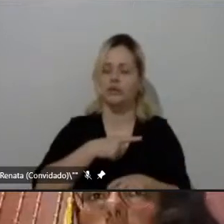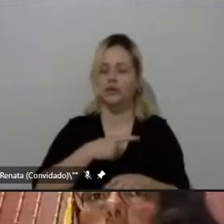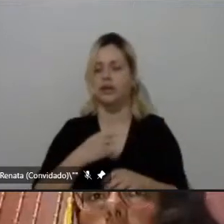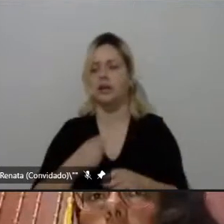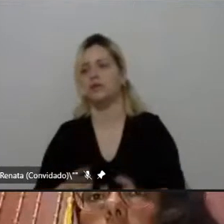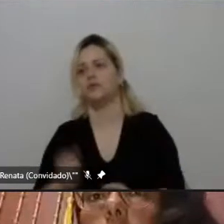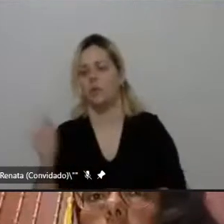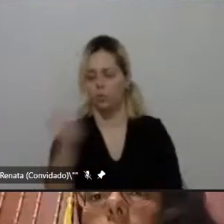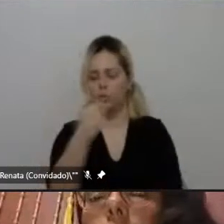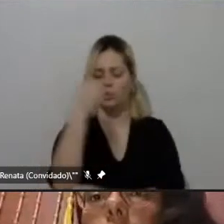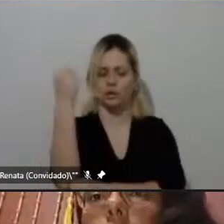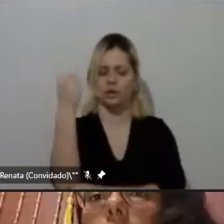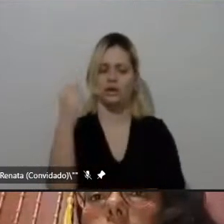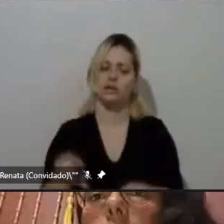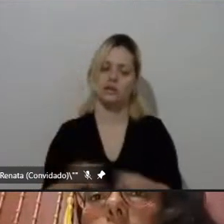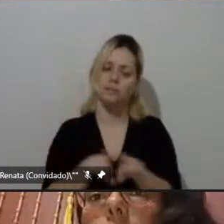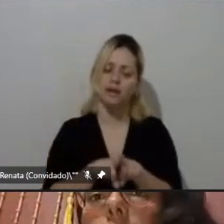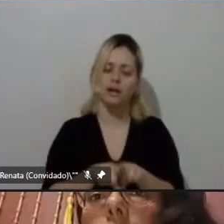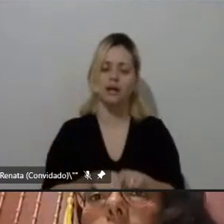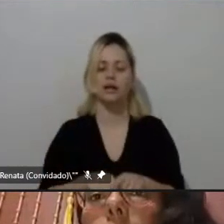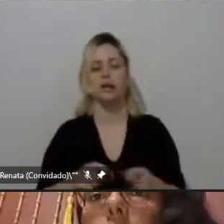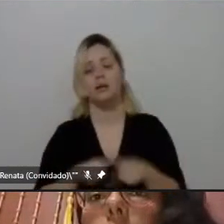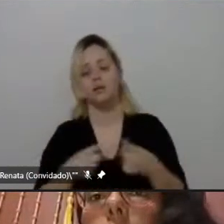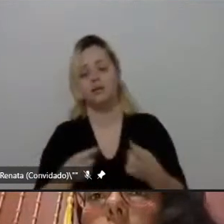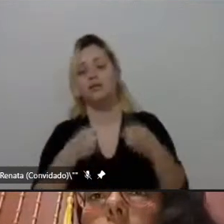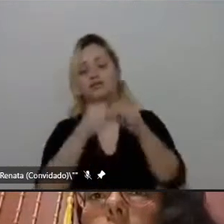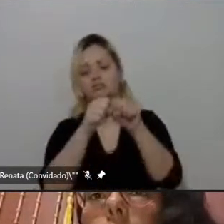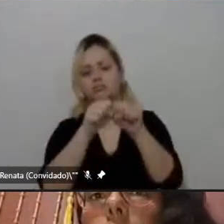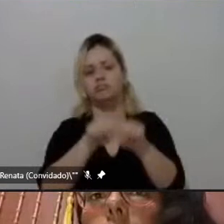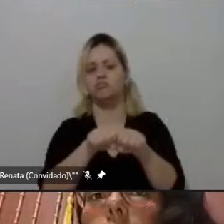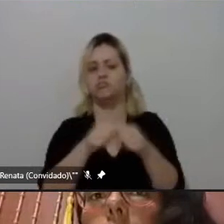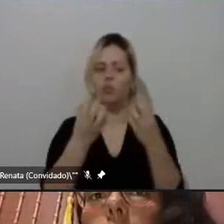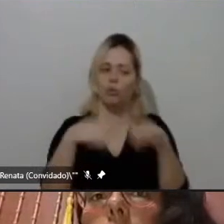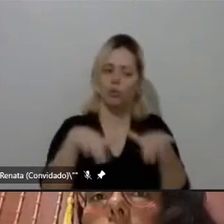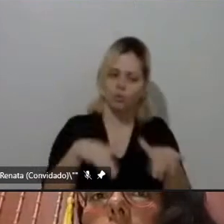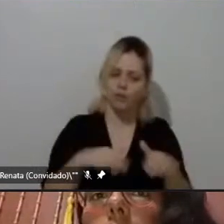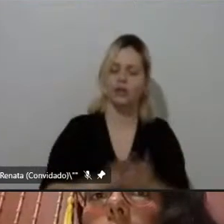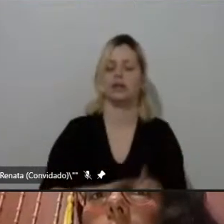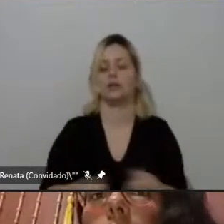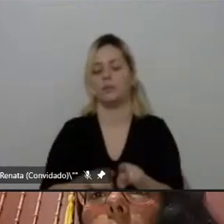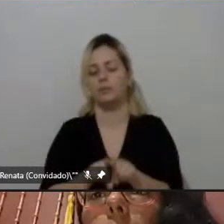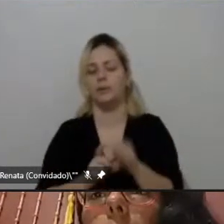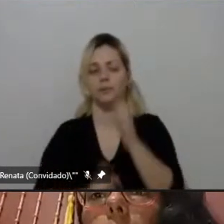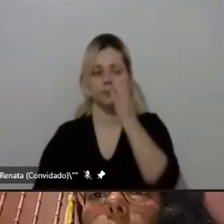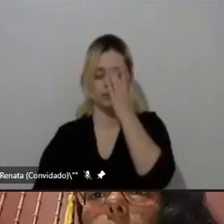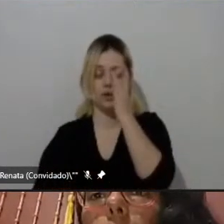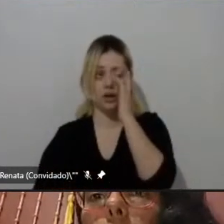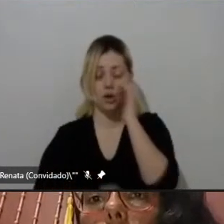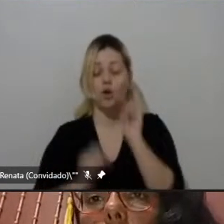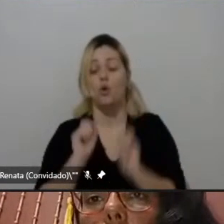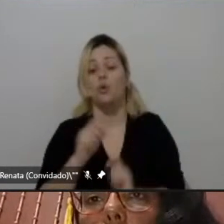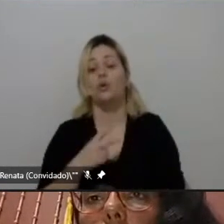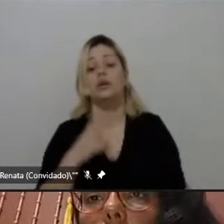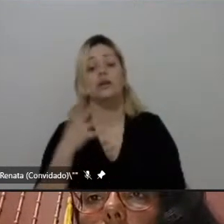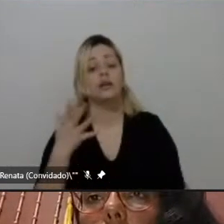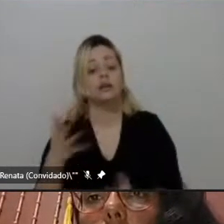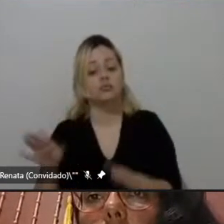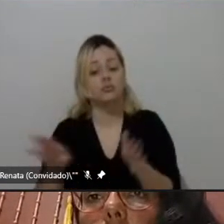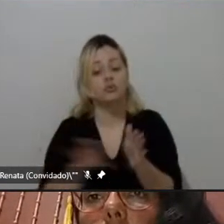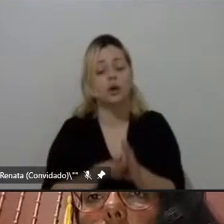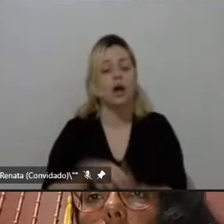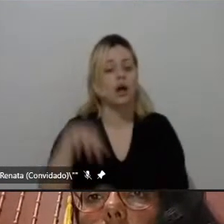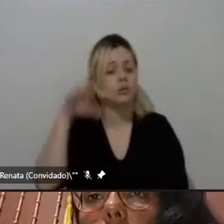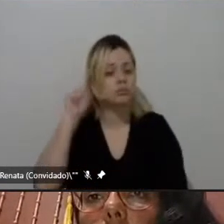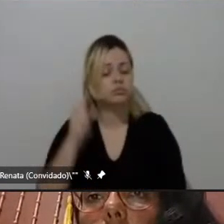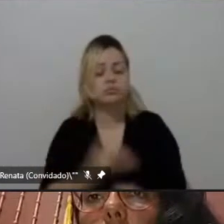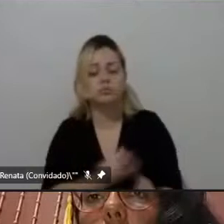algumas derrotas, né? Mas fomos seguindo. E o que eu venho ouvindo muito é que teve, até essa